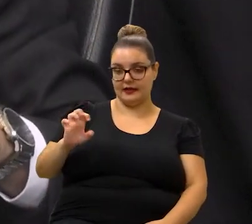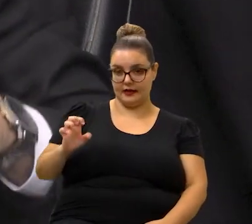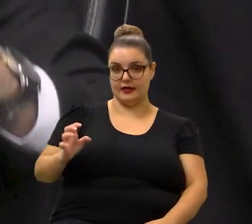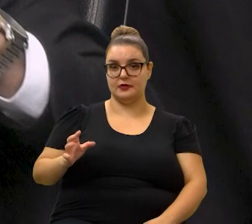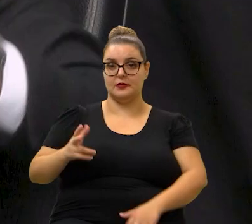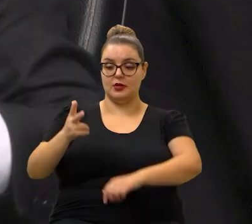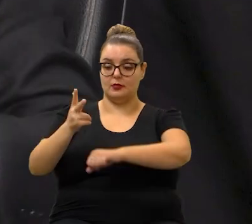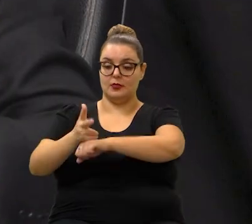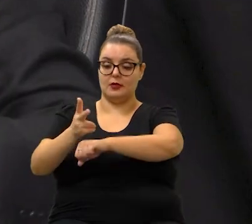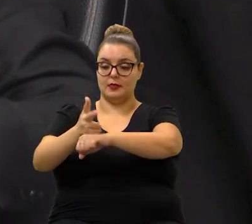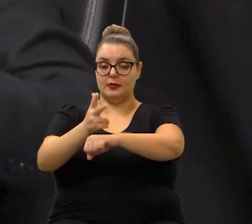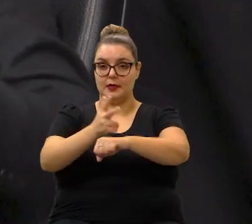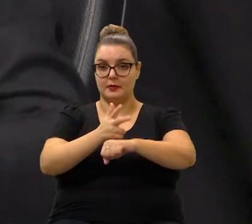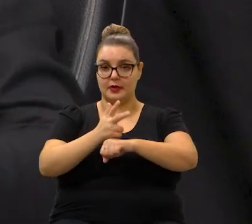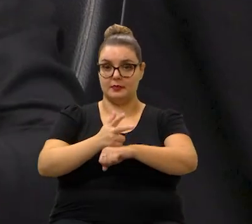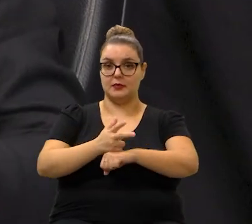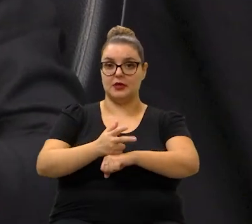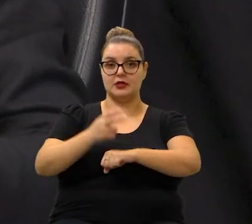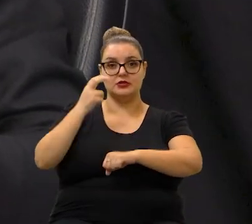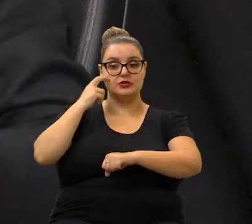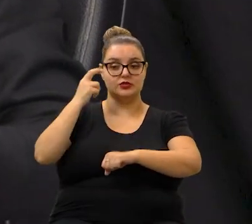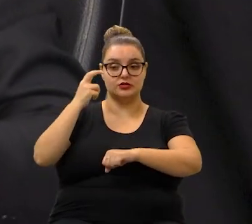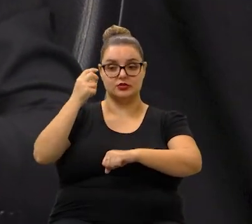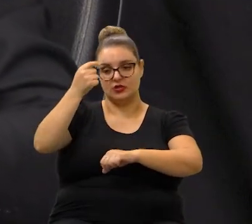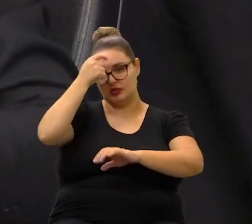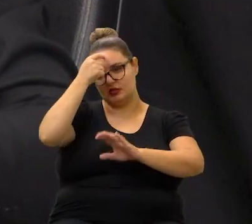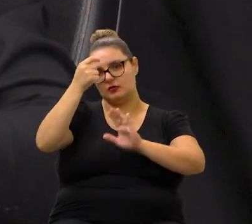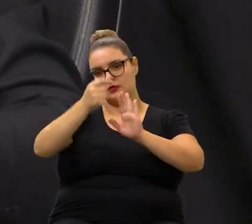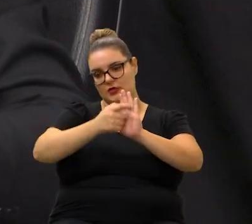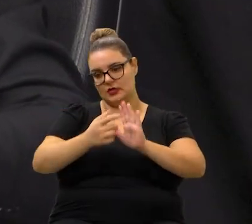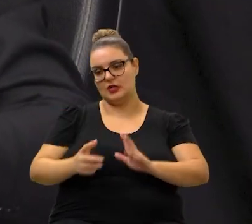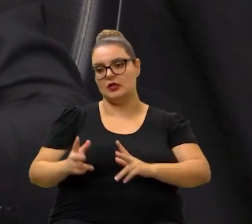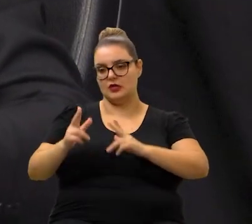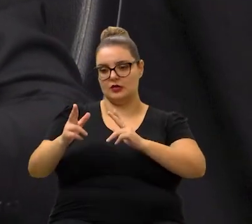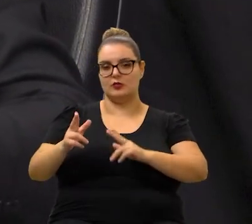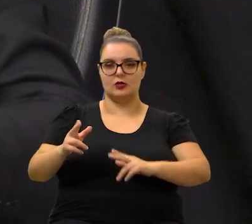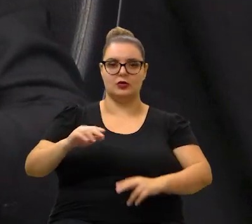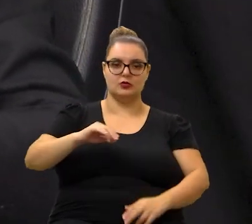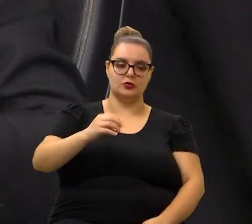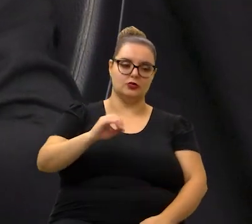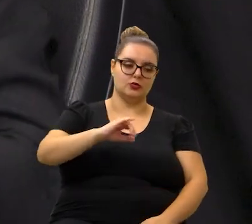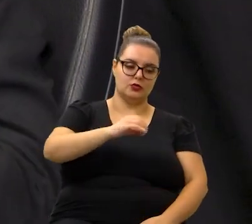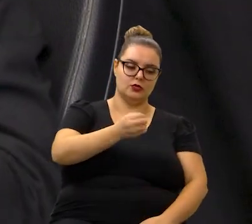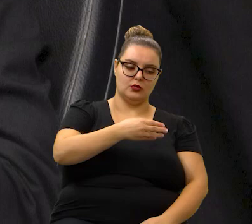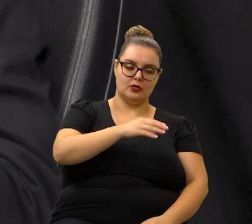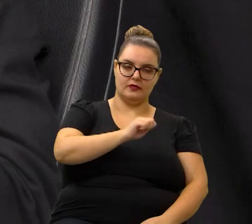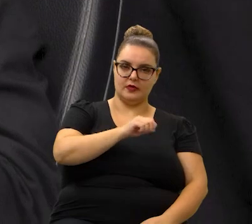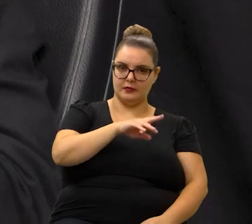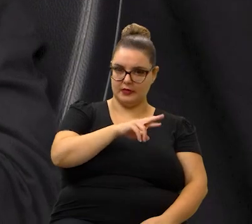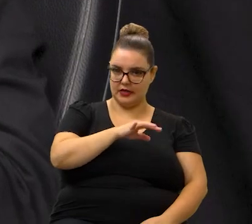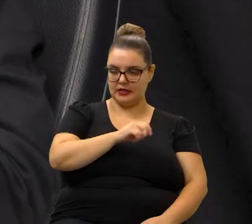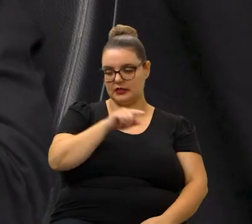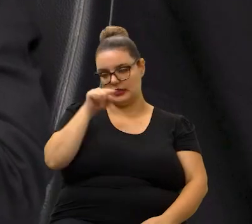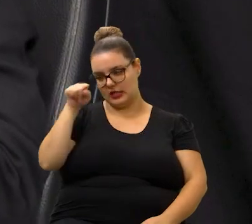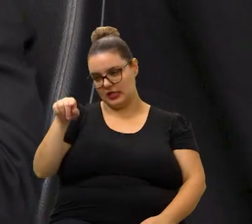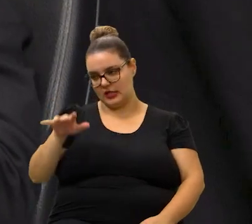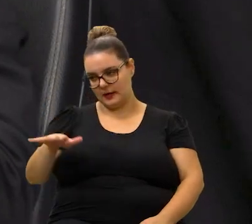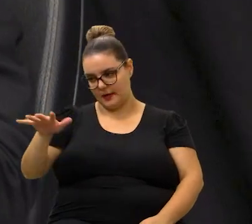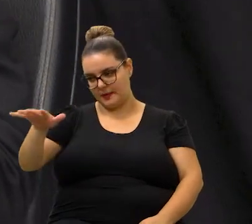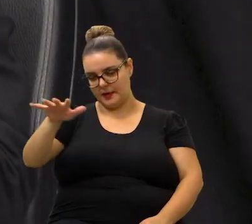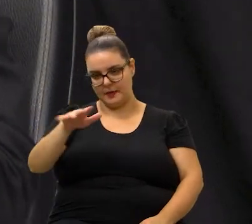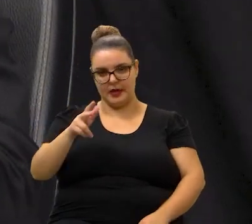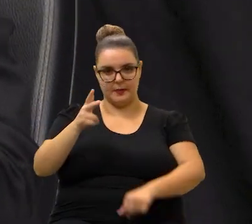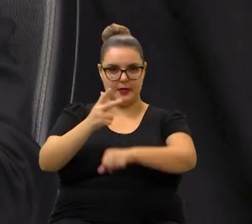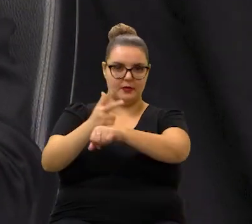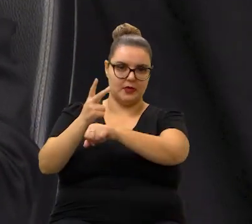exato momento câmeras de inteligência igual tem no Nova América Sim estão sendo colocados lá também e eu